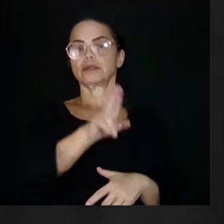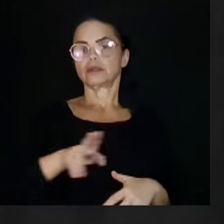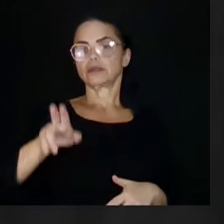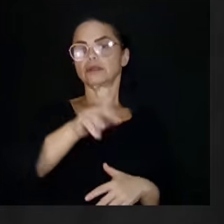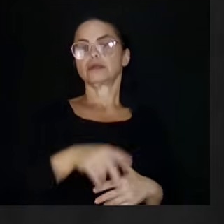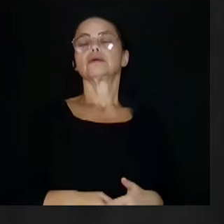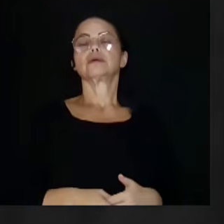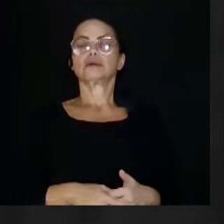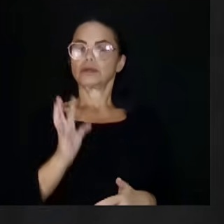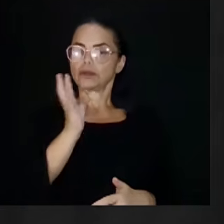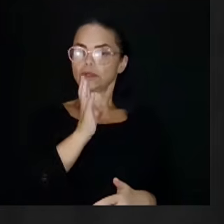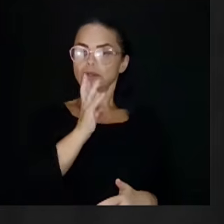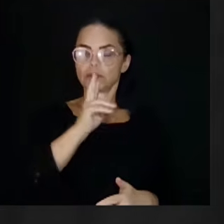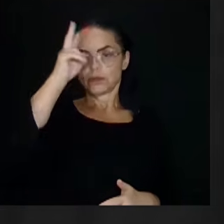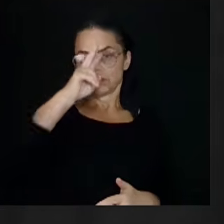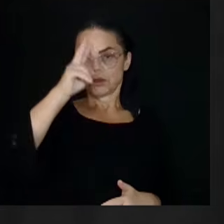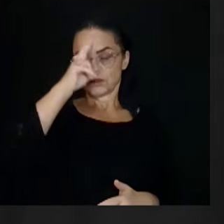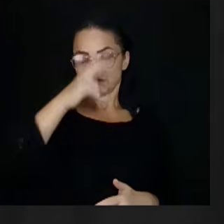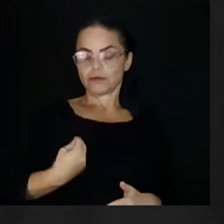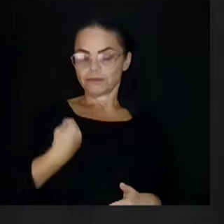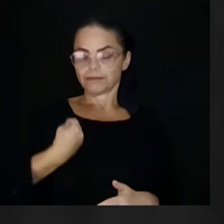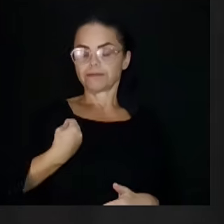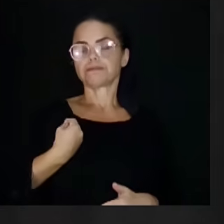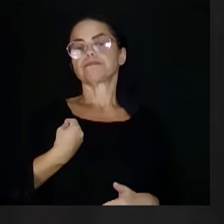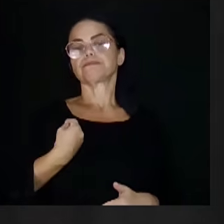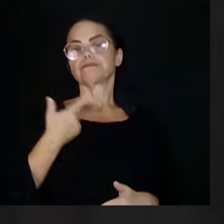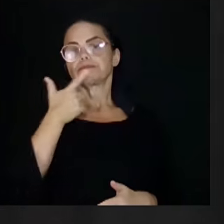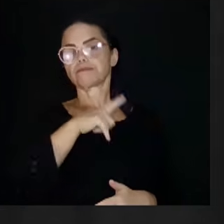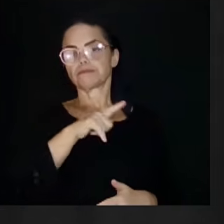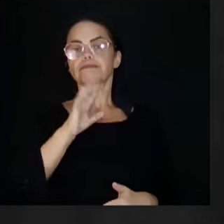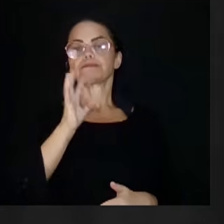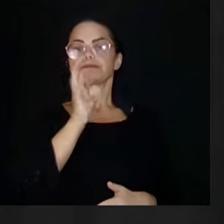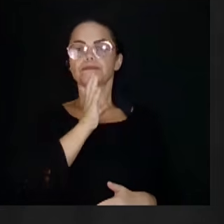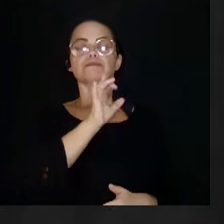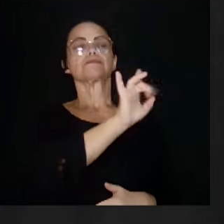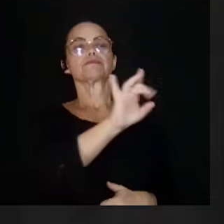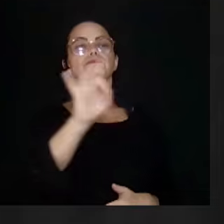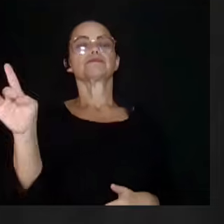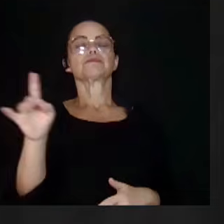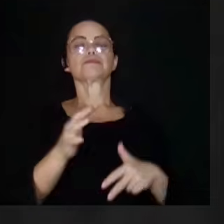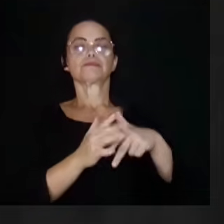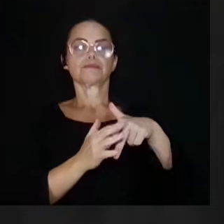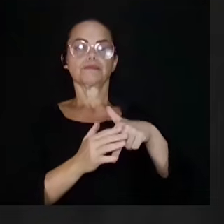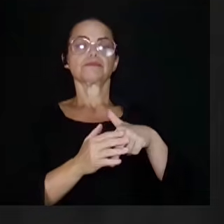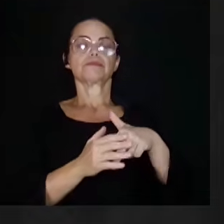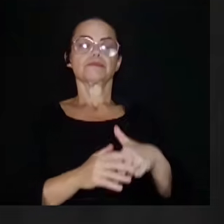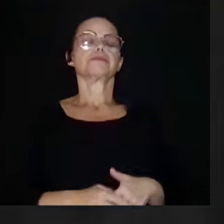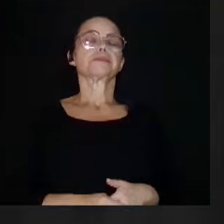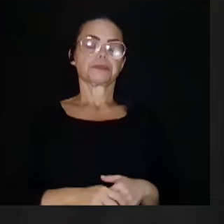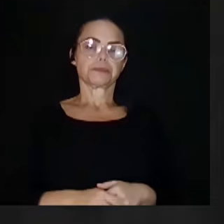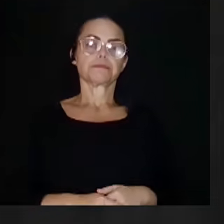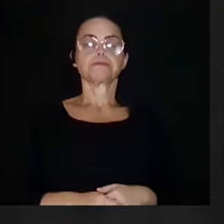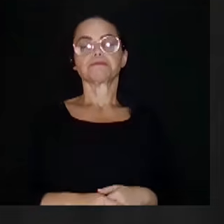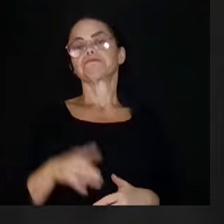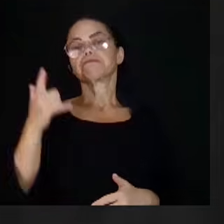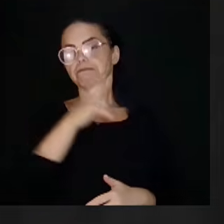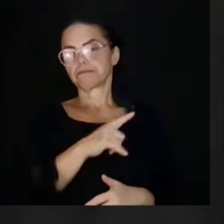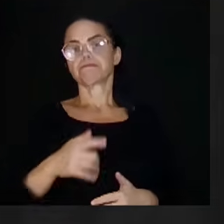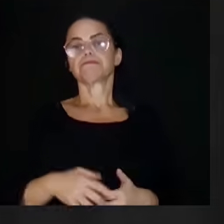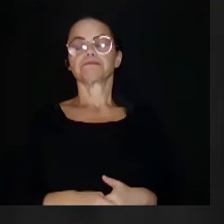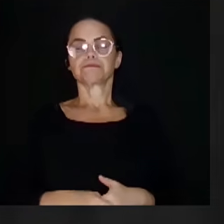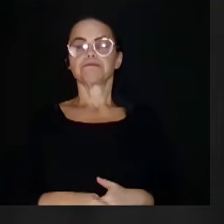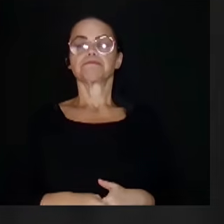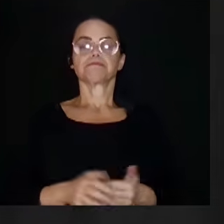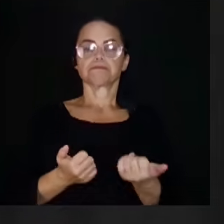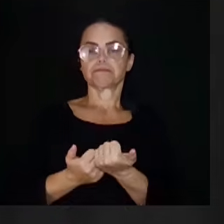história, eu tenho esse tempo, então consigo conhecer a história de cada um ali que passa, e a gente consegue dar um auxílio. Então quando a pessoa